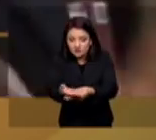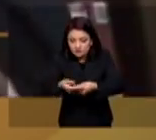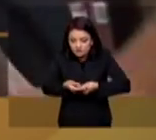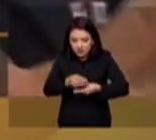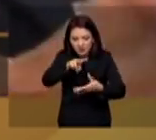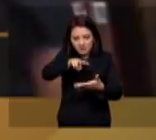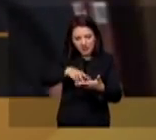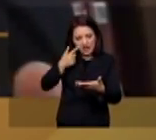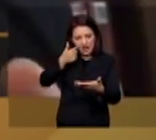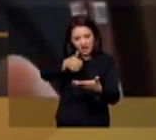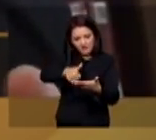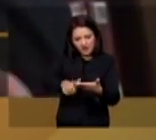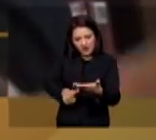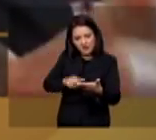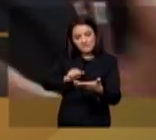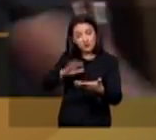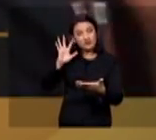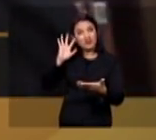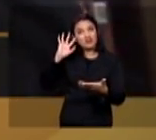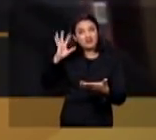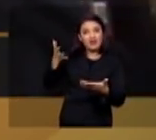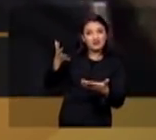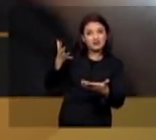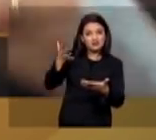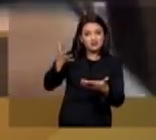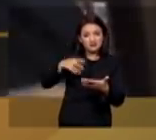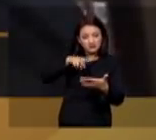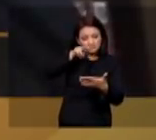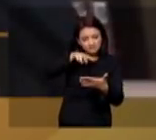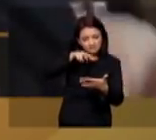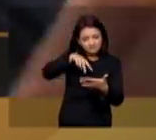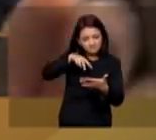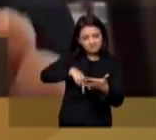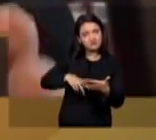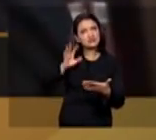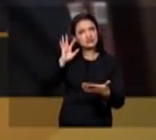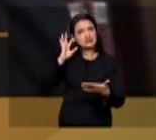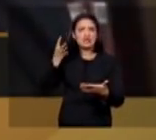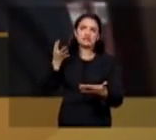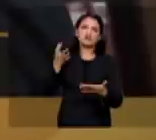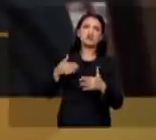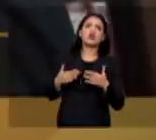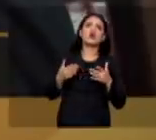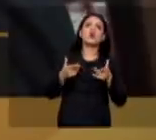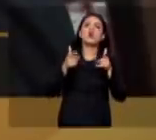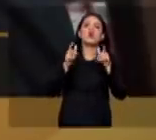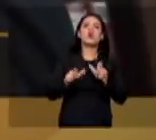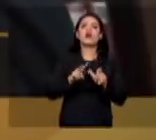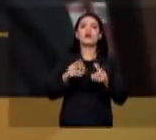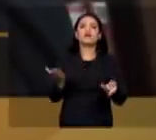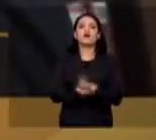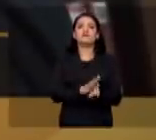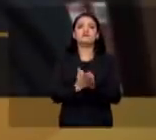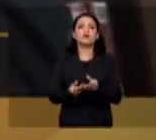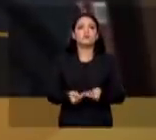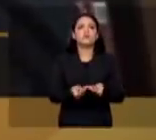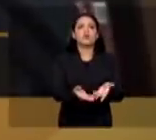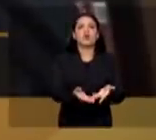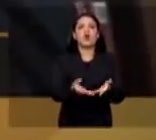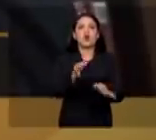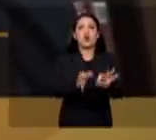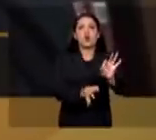processo, decidir definitivamente, à luz dos processos que recebe, qual é o juízo competente. Então, senhor